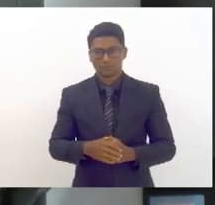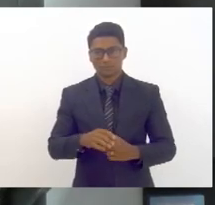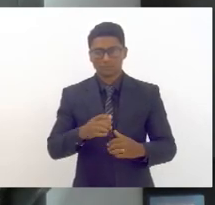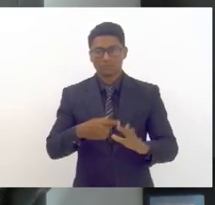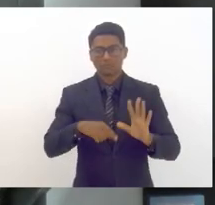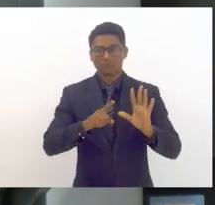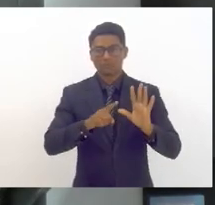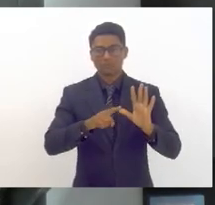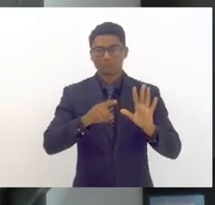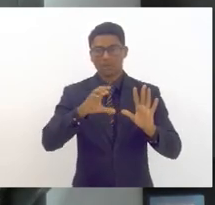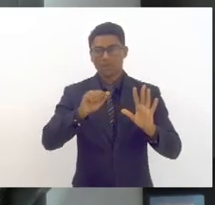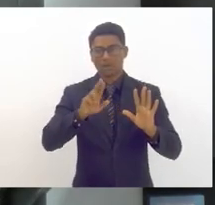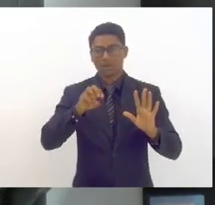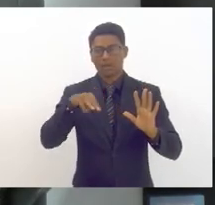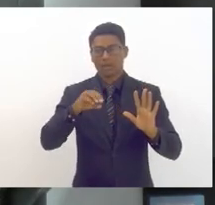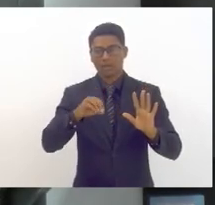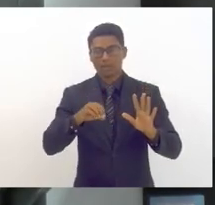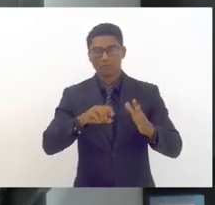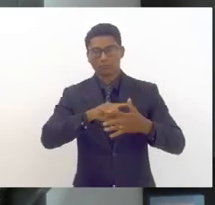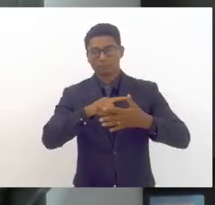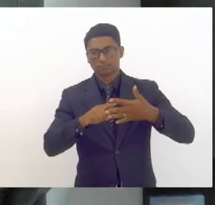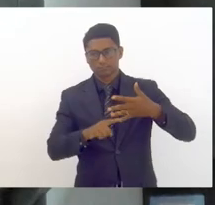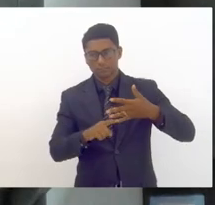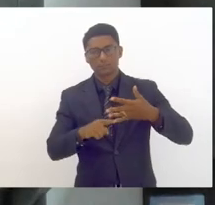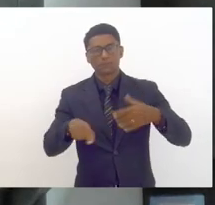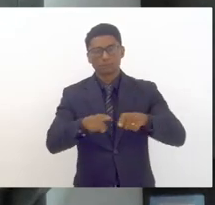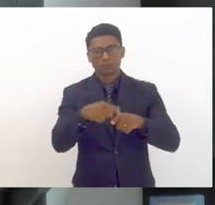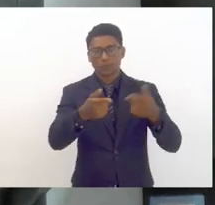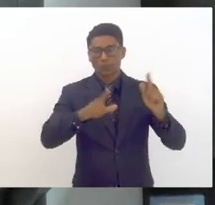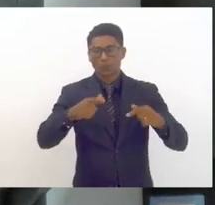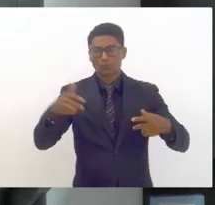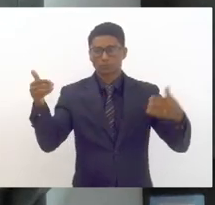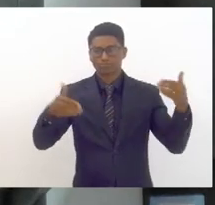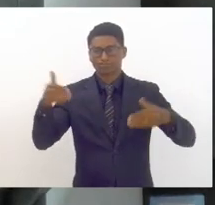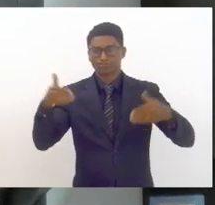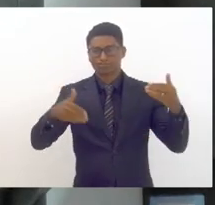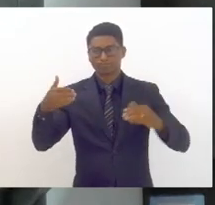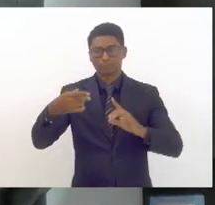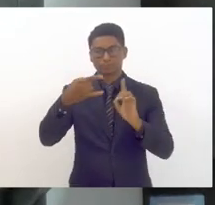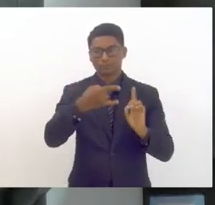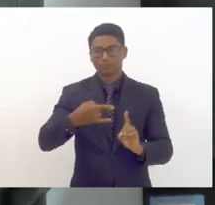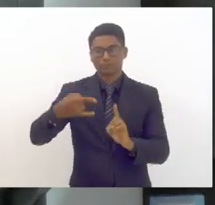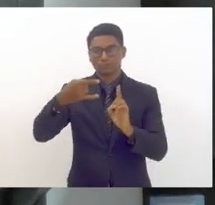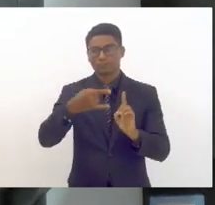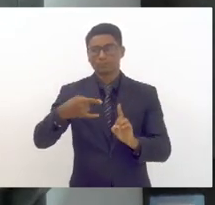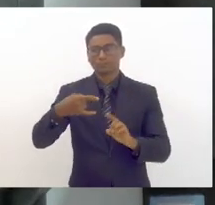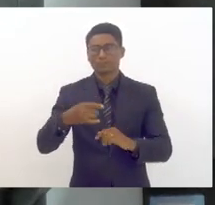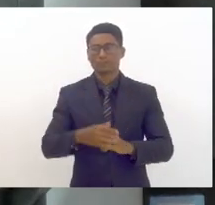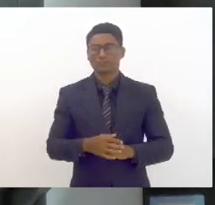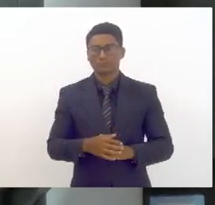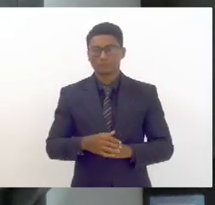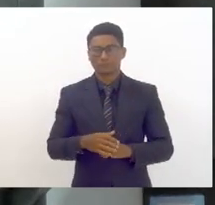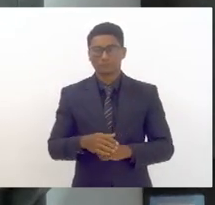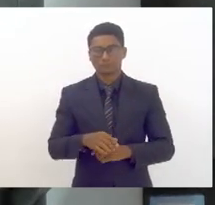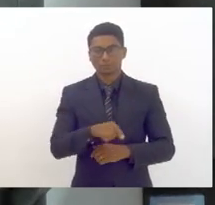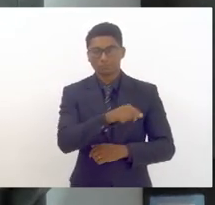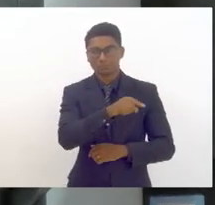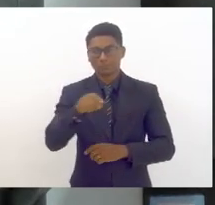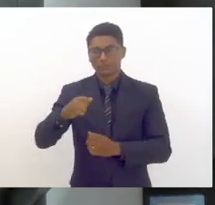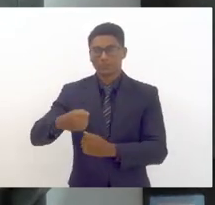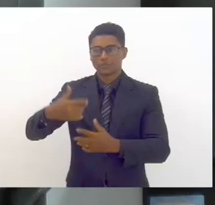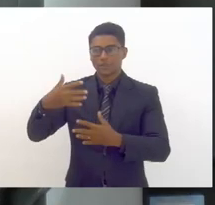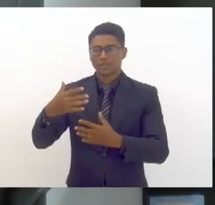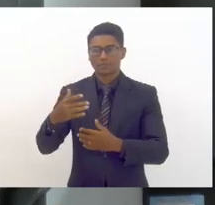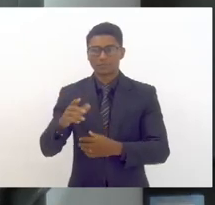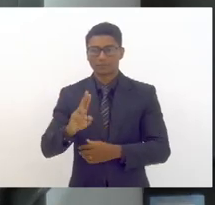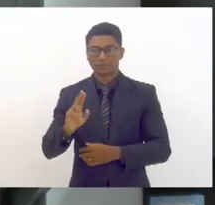Carmo, né, e muitos outros que estão aqui, né, que não identificaram no chat. Mas